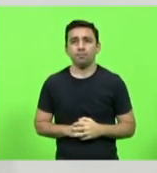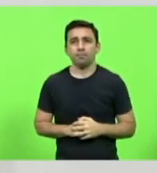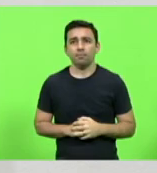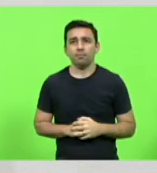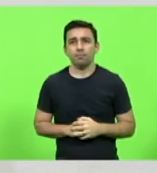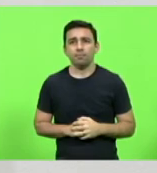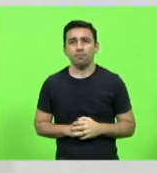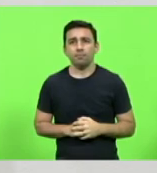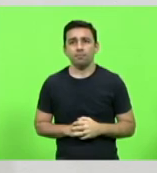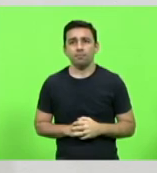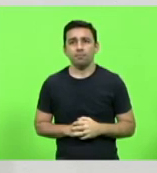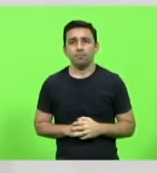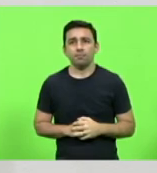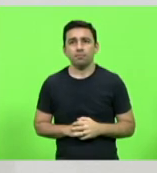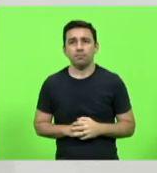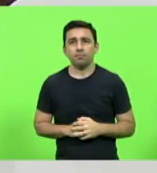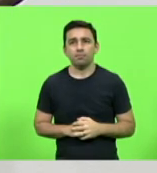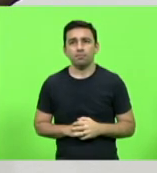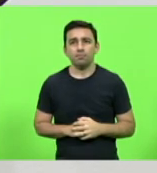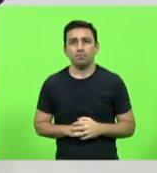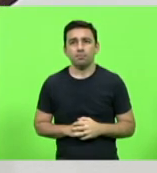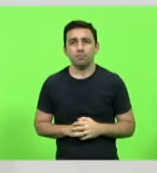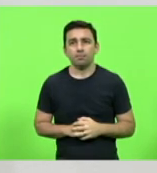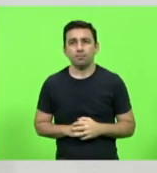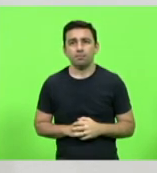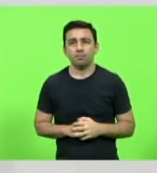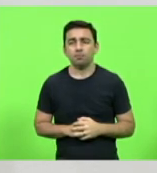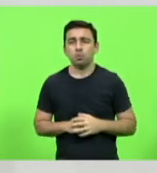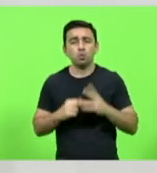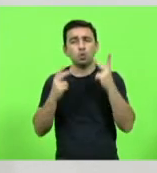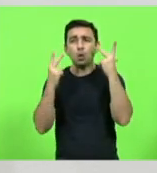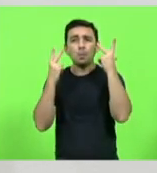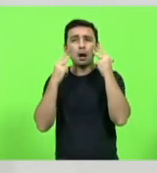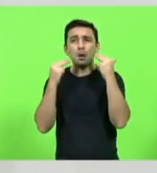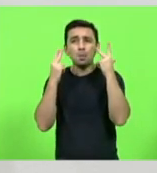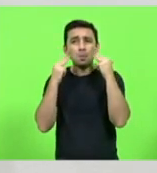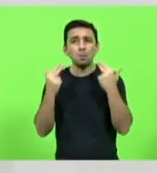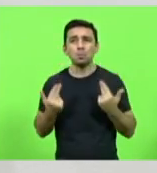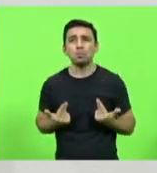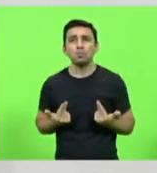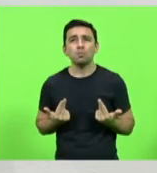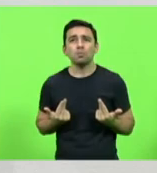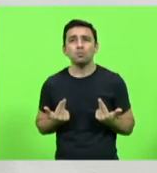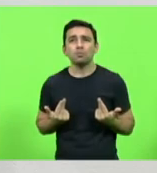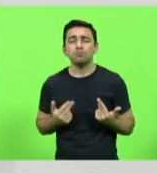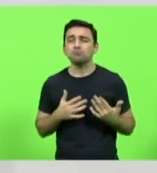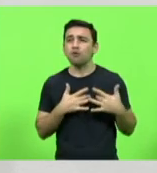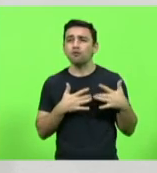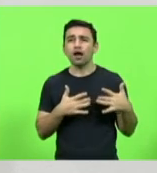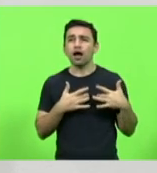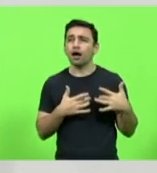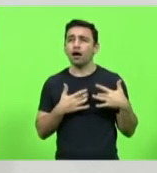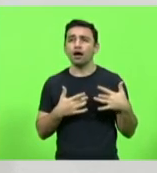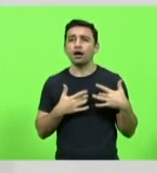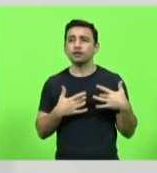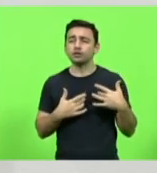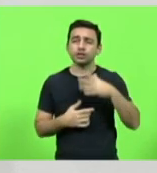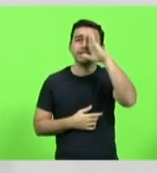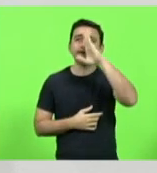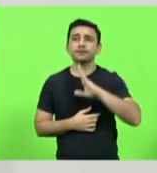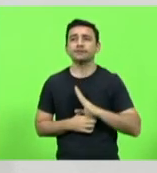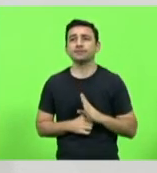De maneira natural, de maneira voluntária, de graça,